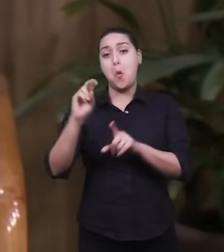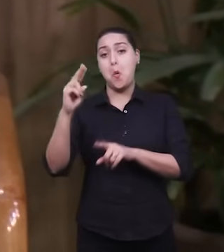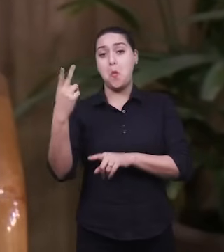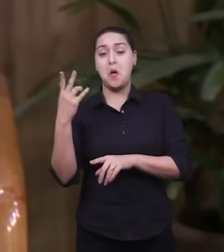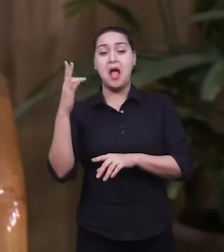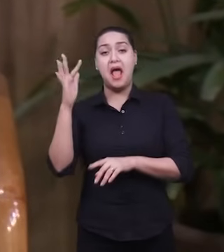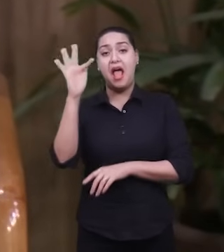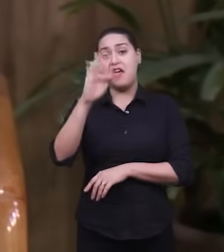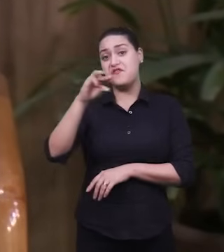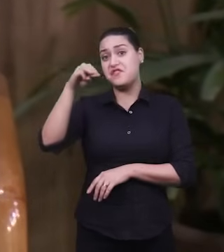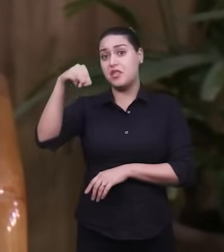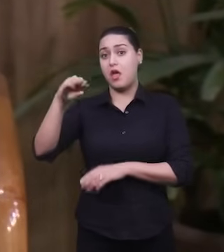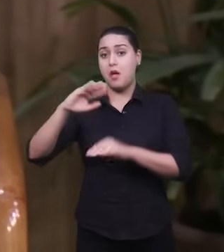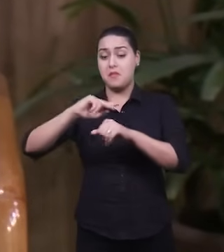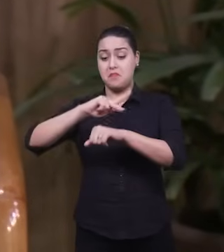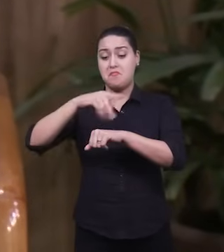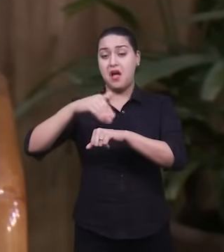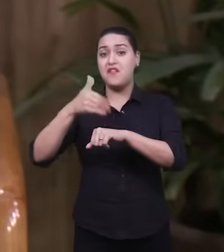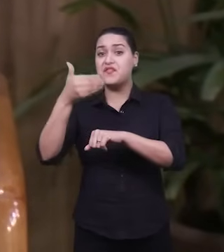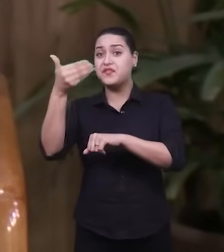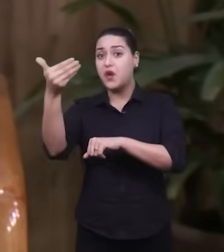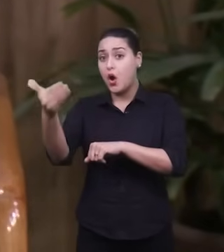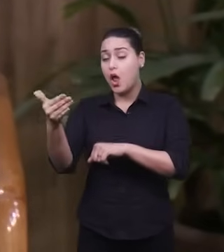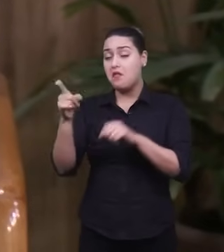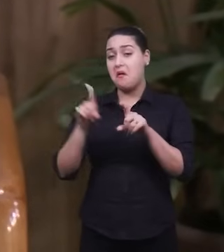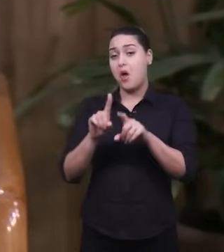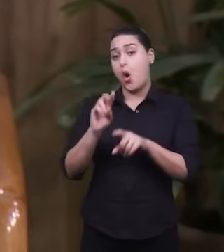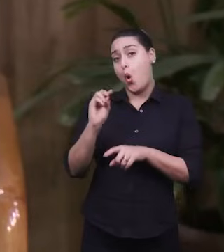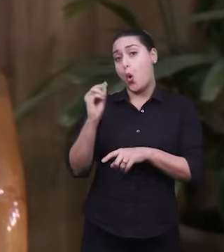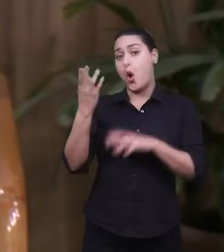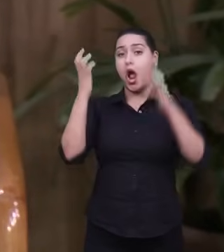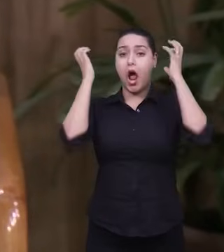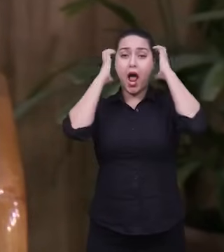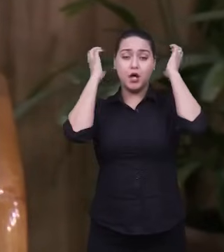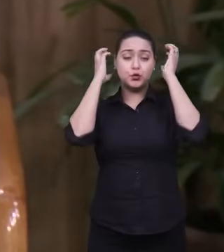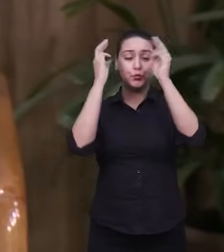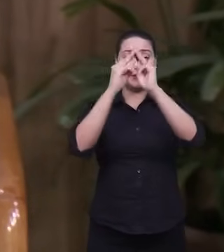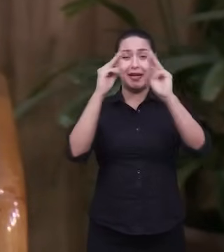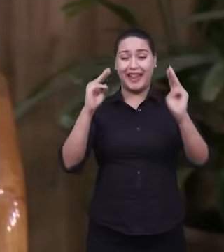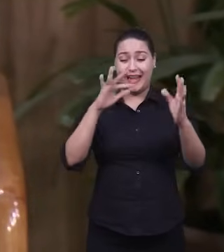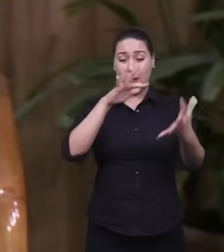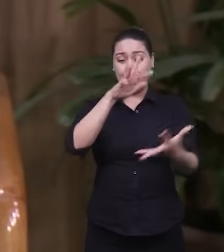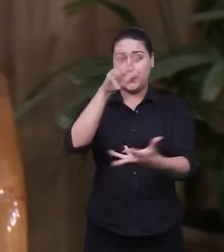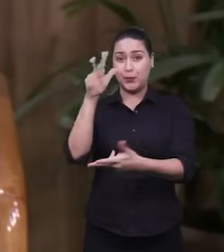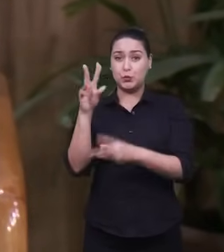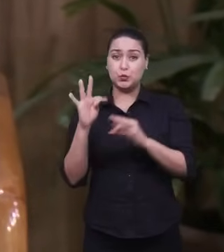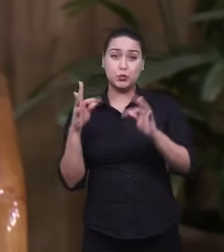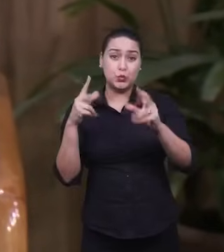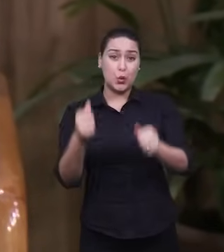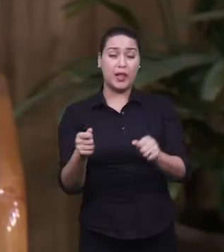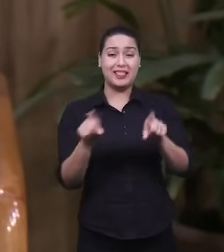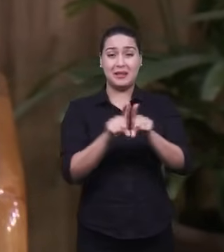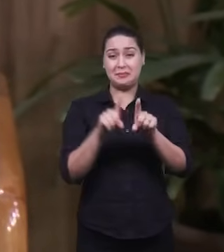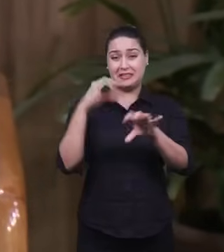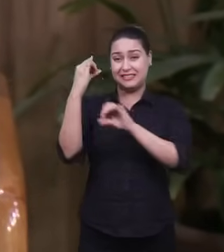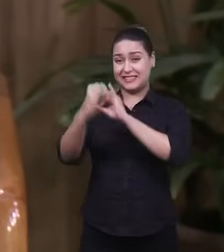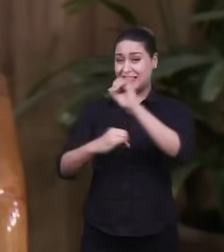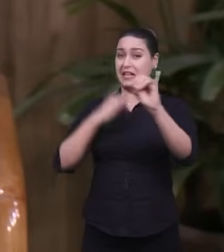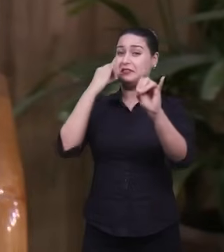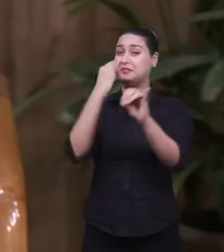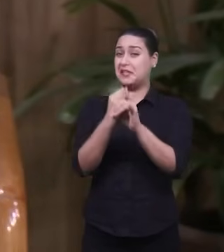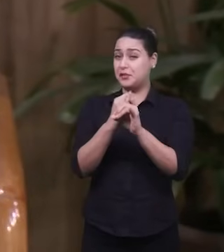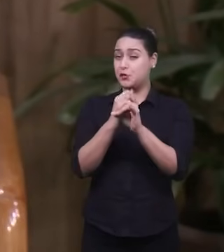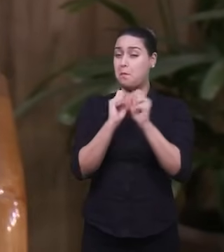conteúdo fora do Brasil. Você pode estar nos ouvindo pela Rádio Manaim, para o mundo inteiro, pela internet.